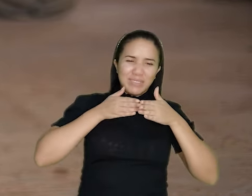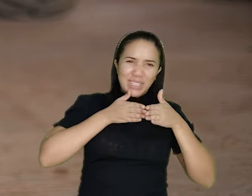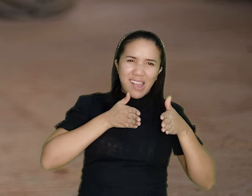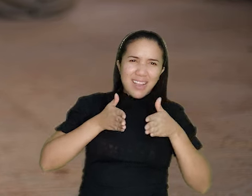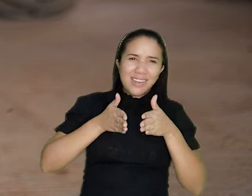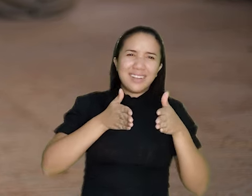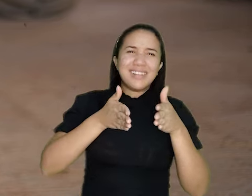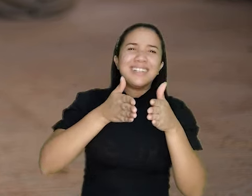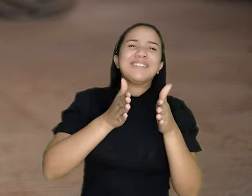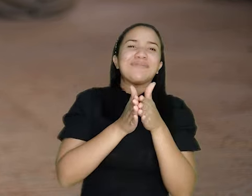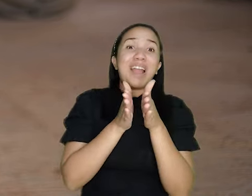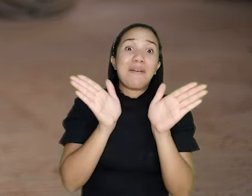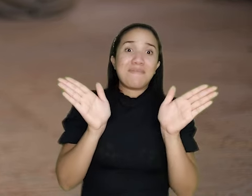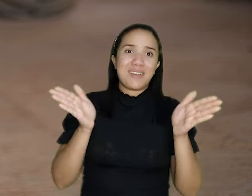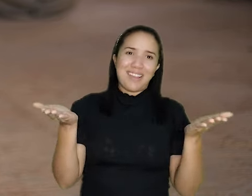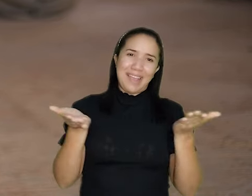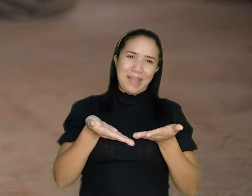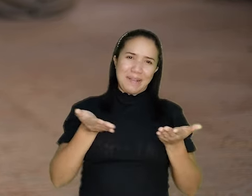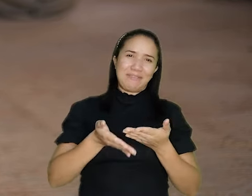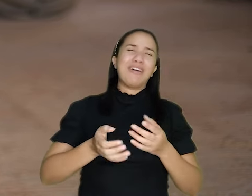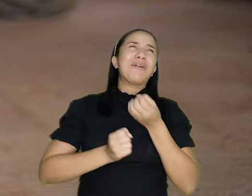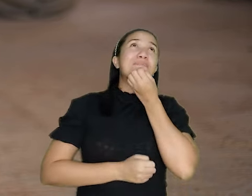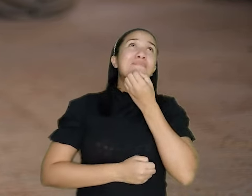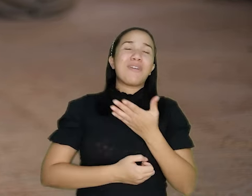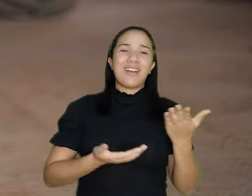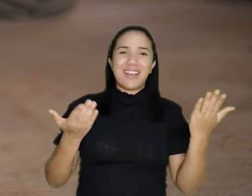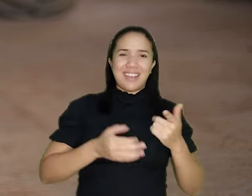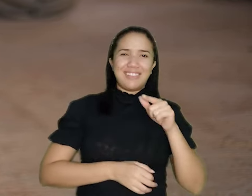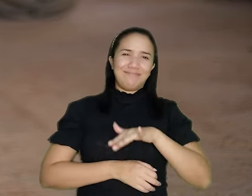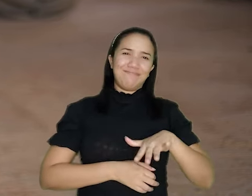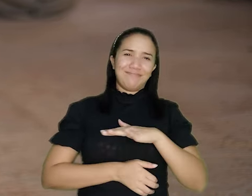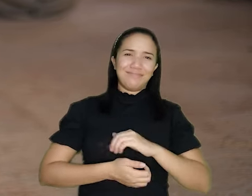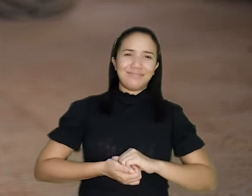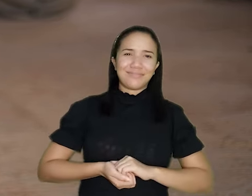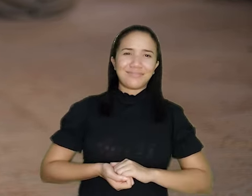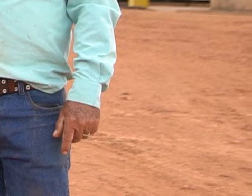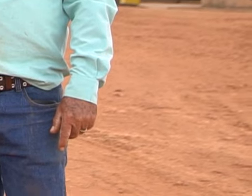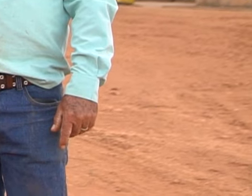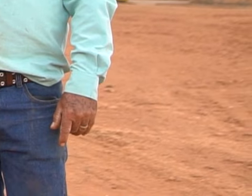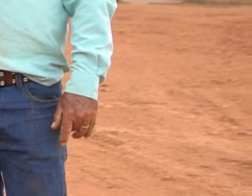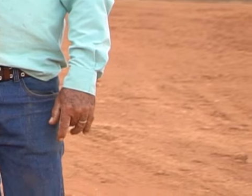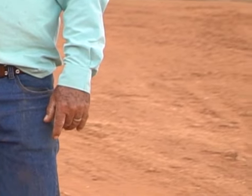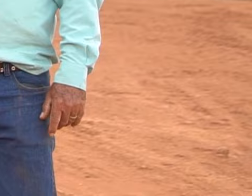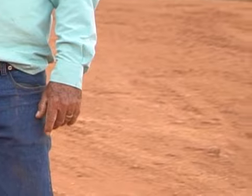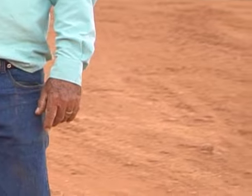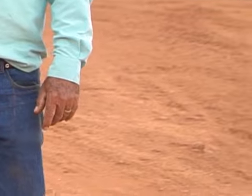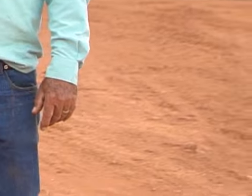desbravamos e fizemos esse sucesso que é Campos Lindos hoje.